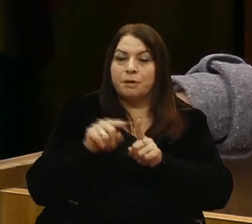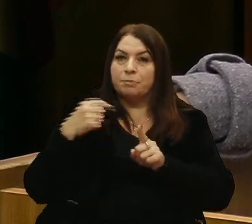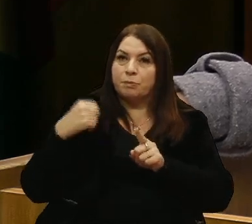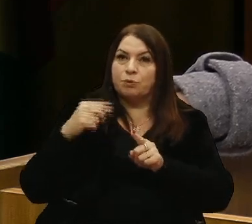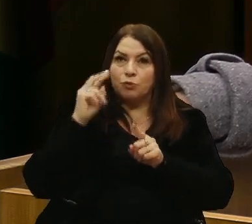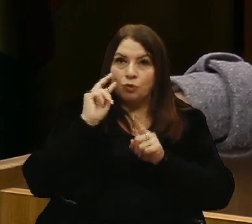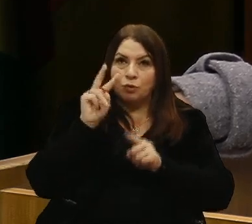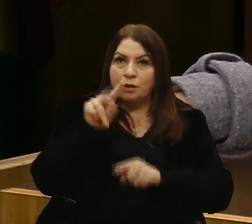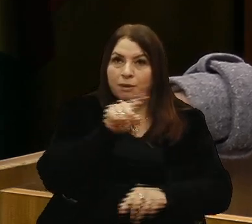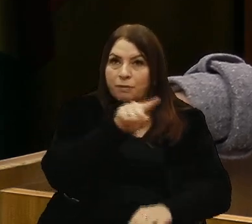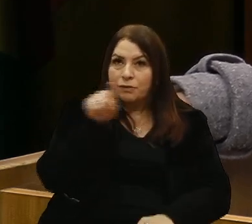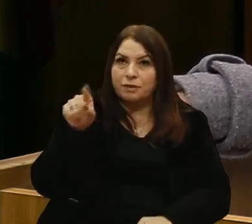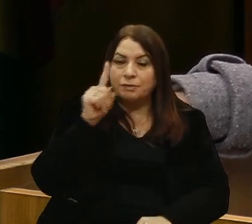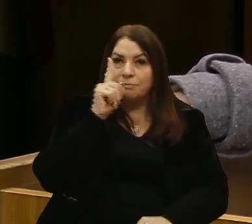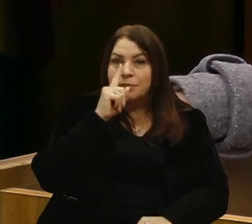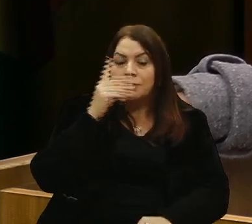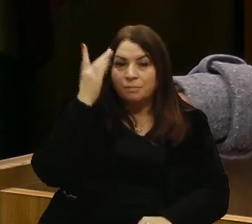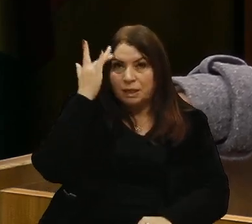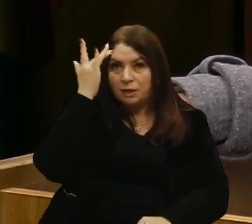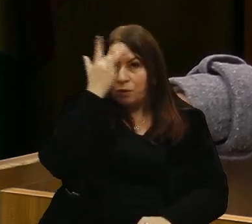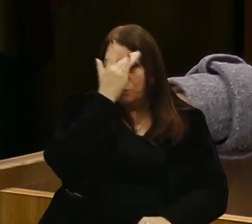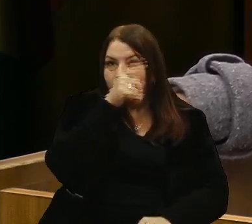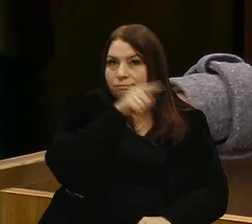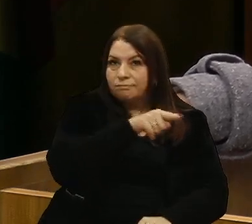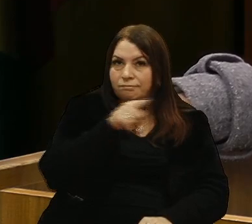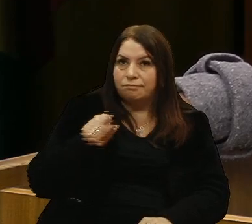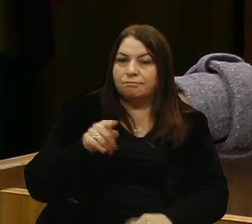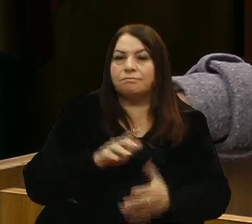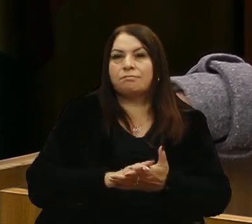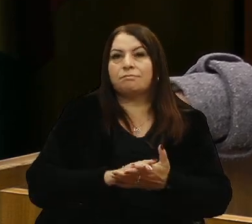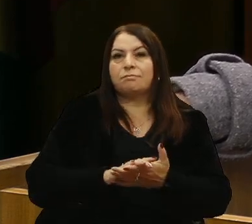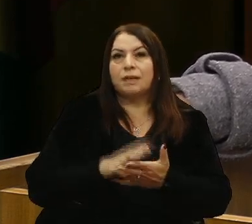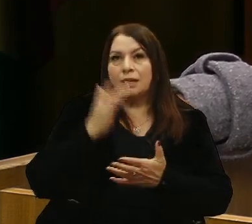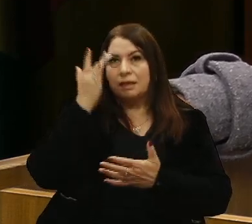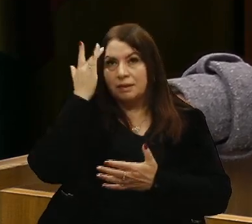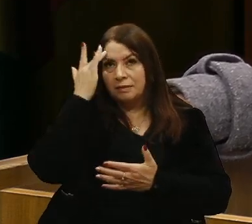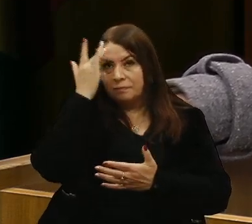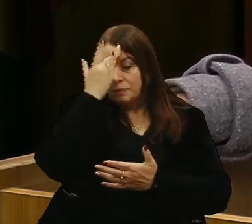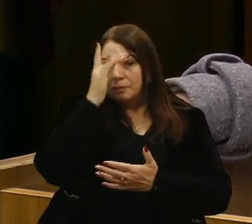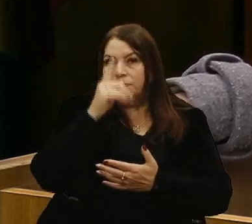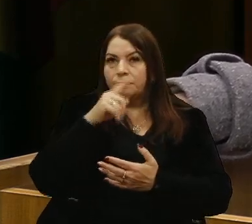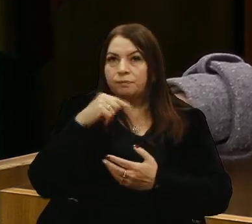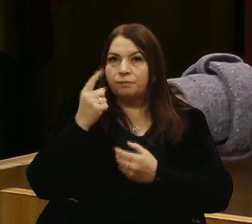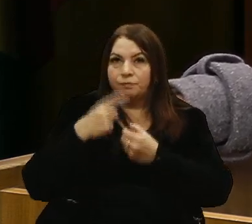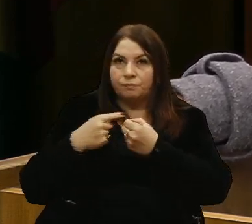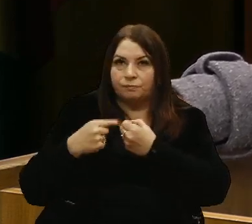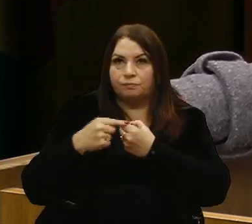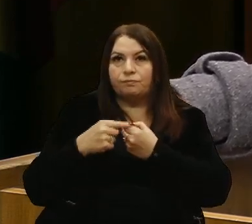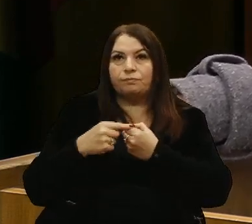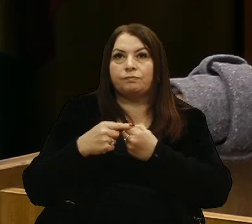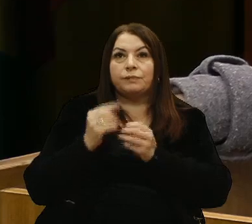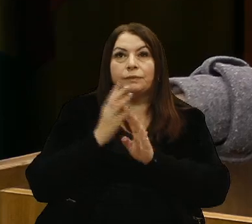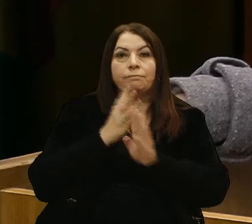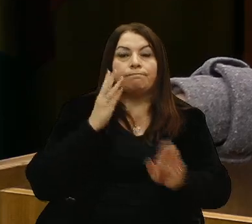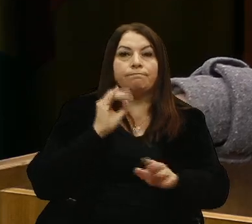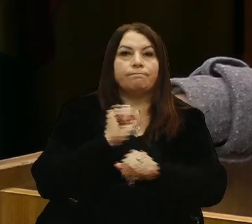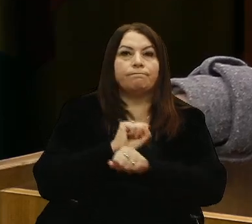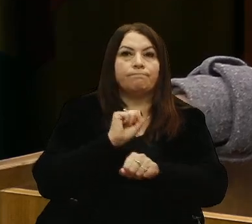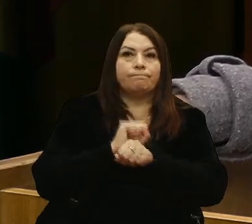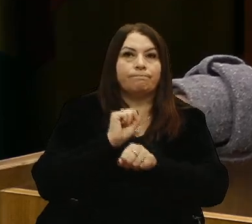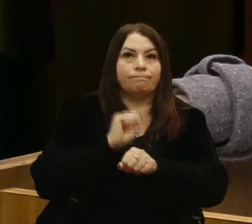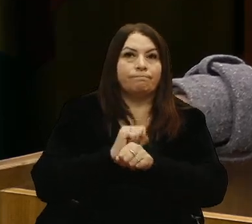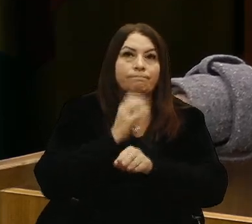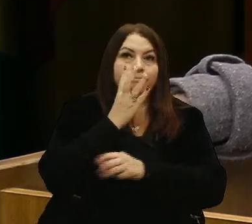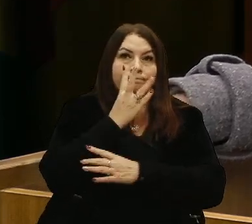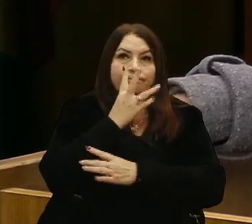precisa olhar para vocês, para a saúde mental de vocês. A saúde mental no nosso município tem uma fila de espera muito